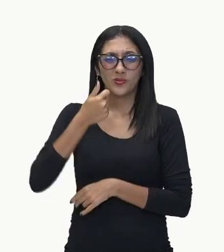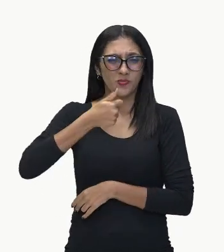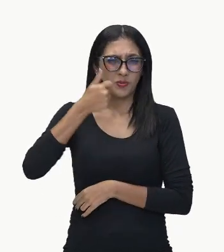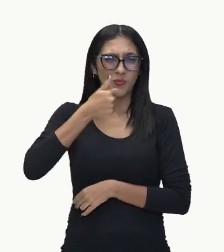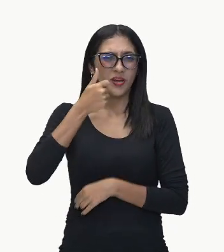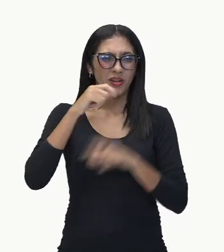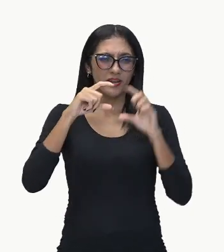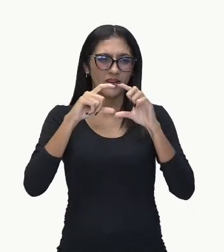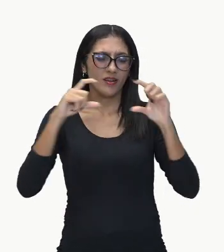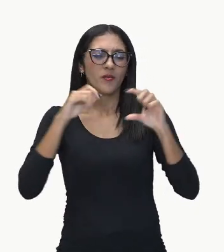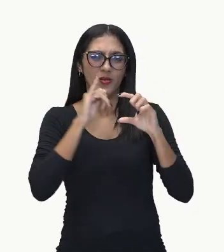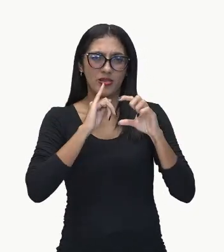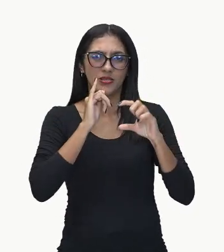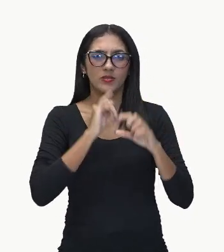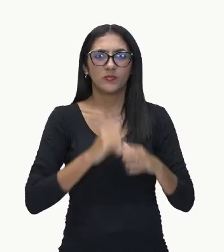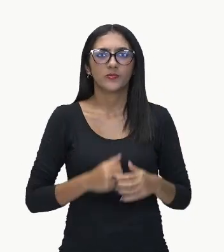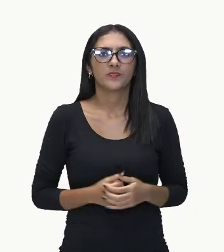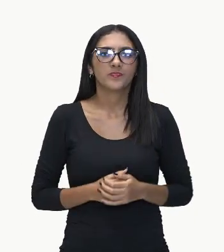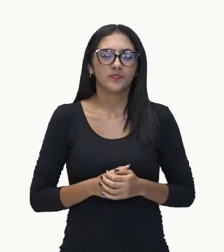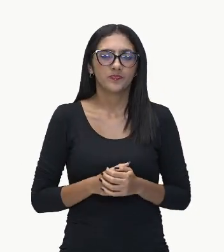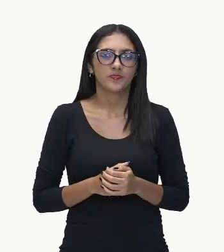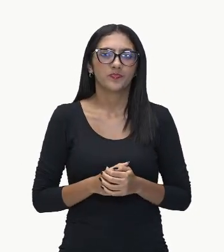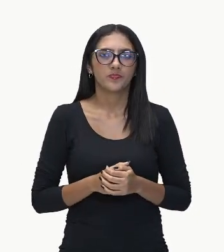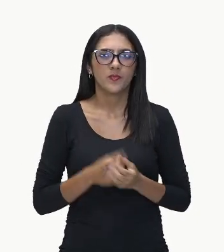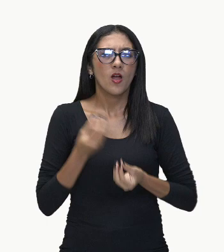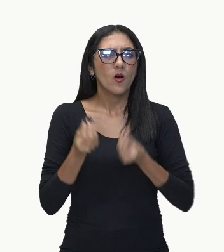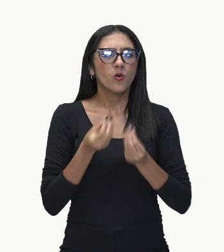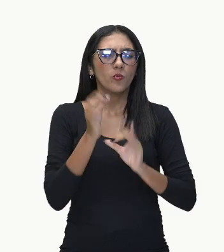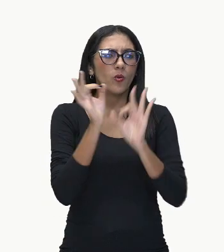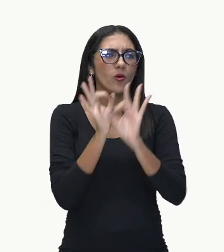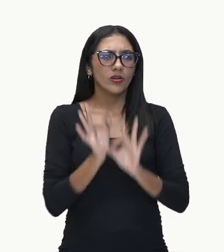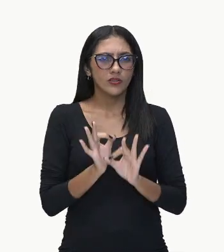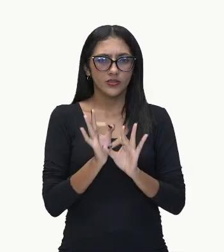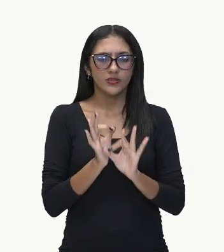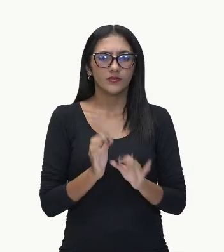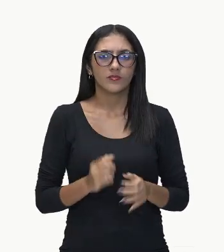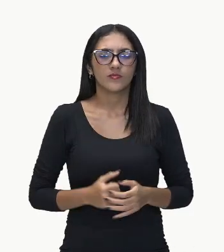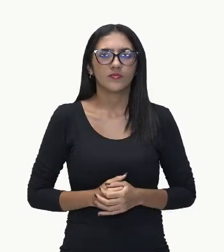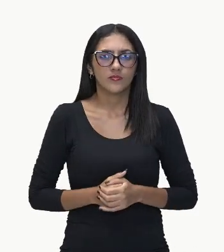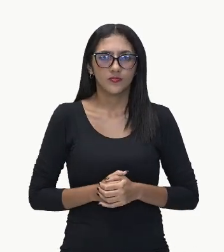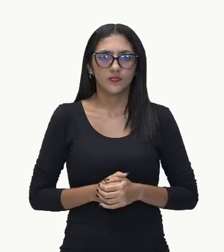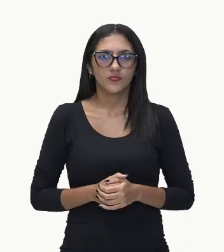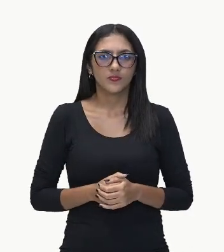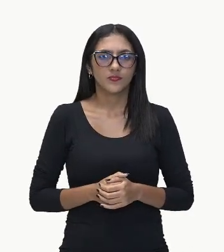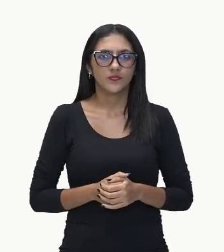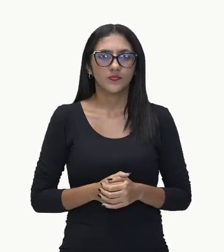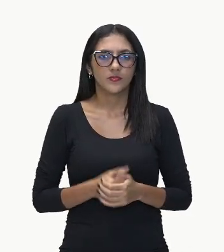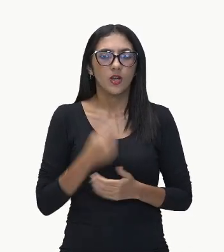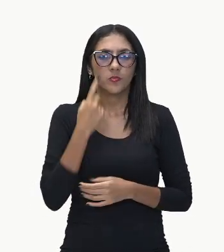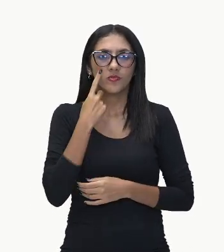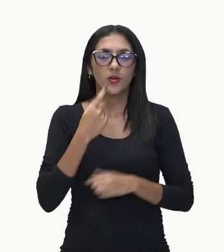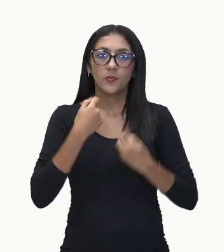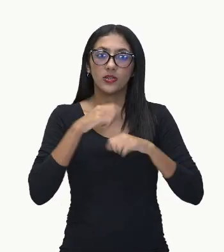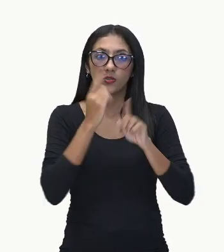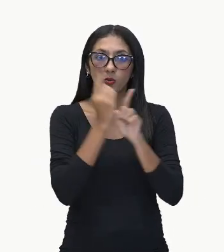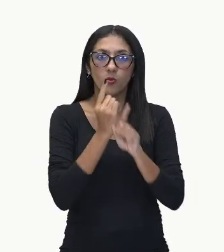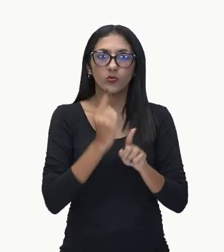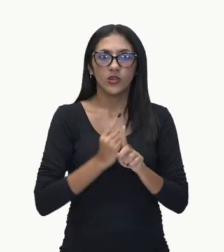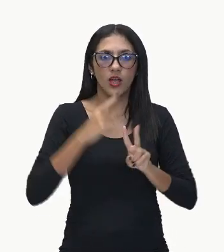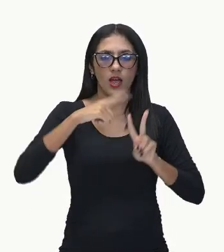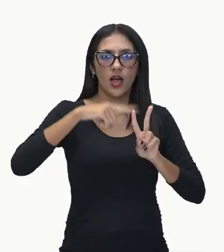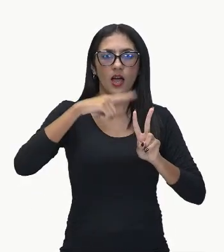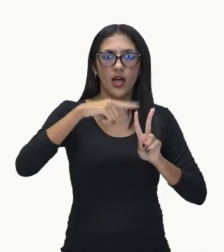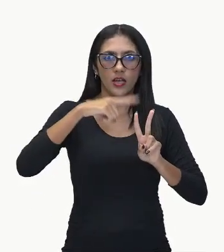tudo bem E aí pessoal para escrever na forma fatorada tu vai fazer o seguinte ó tu vai tirar a raiz do primeiro termo